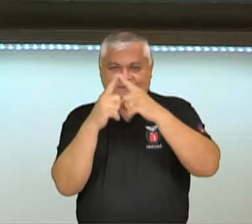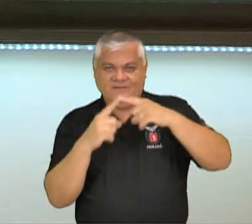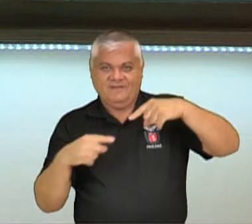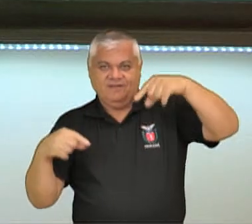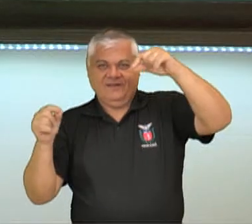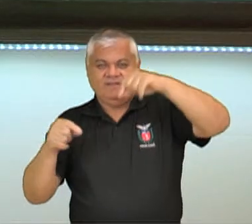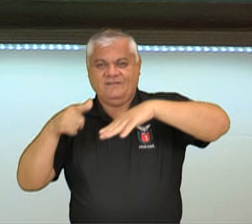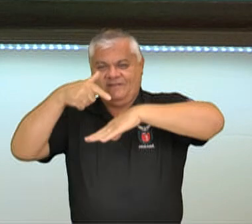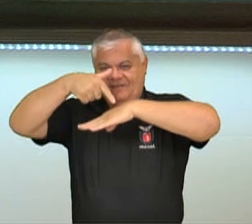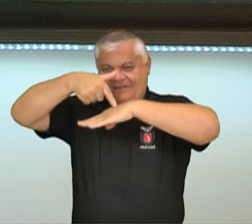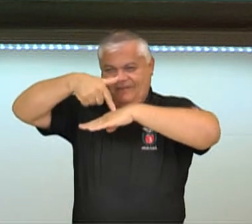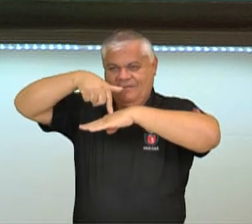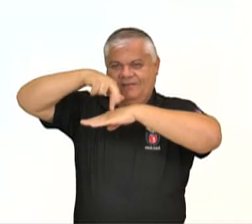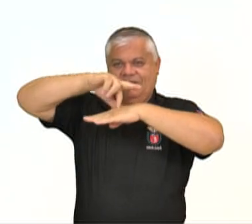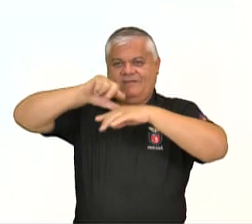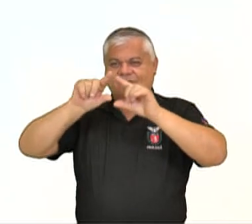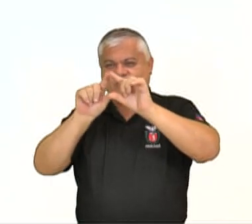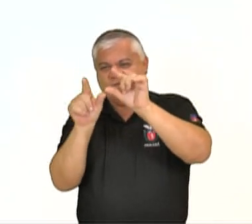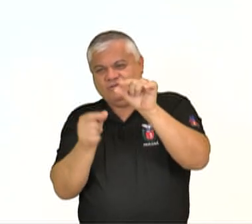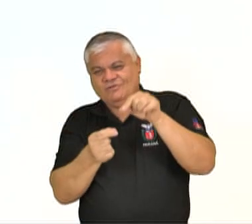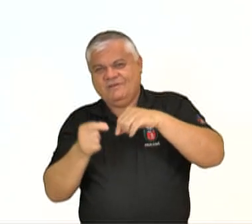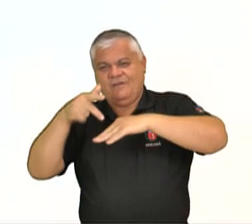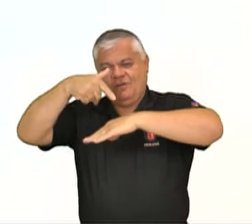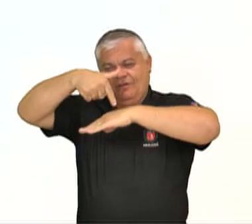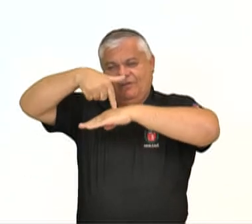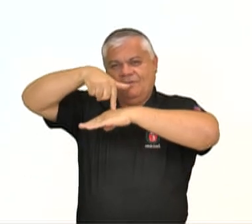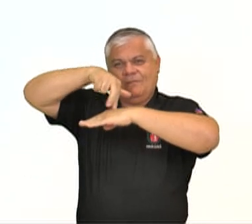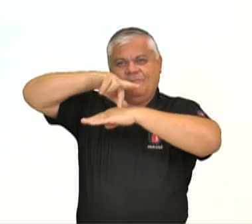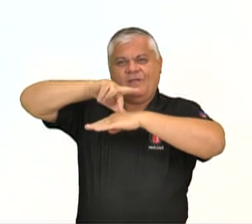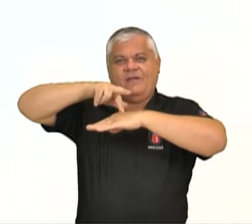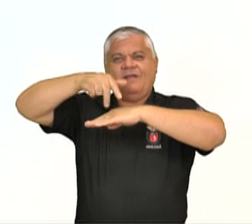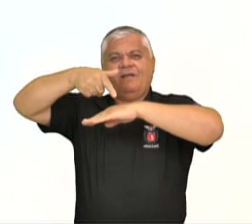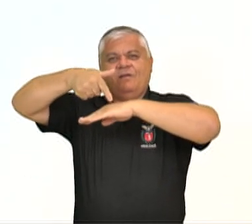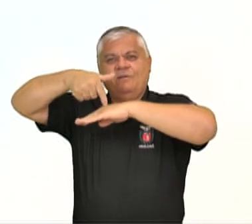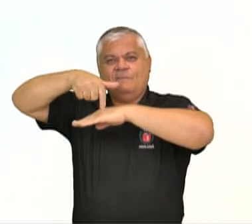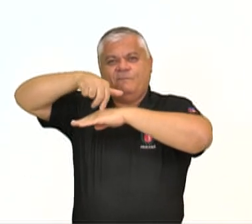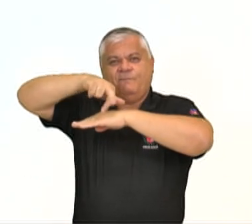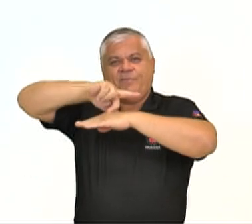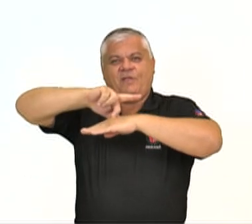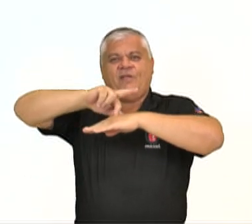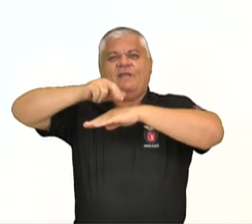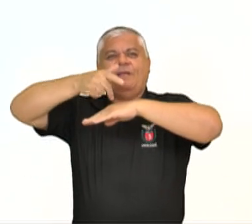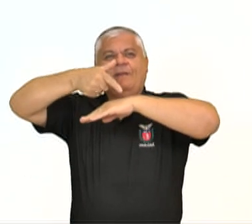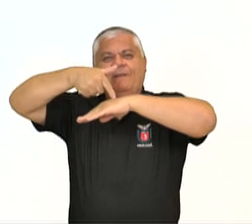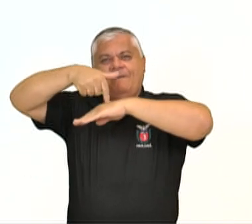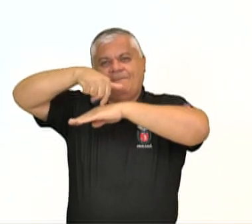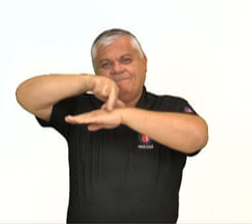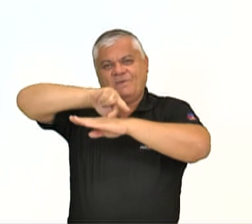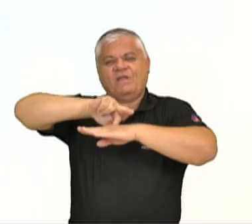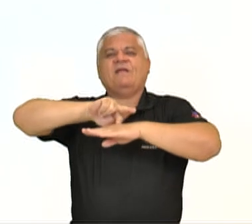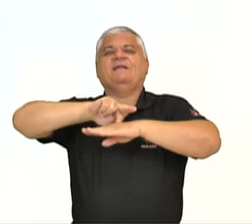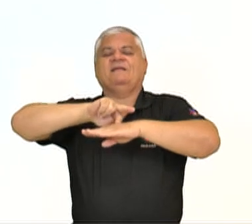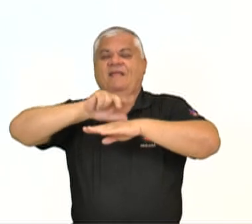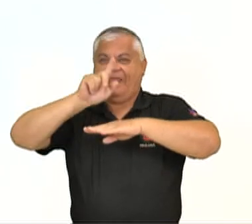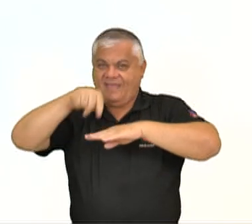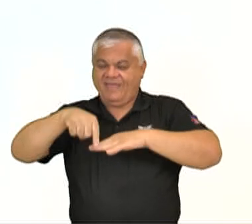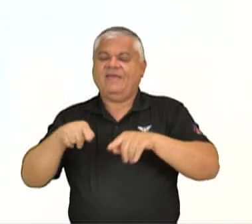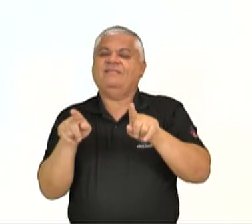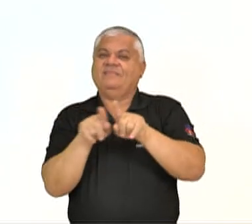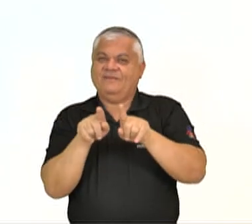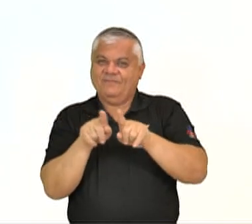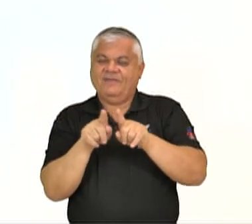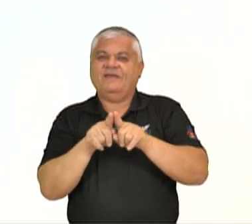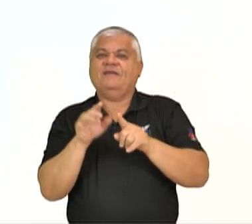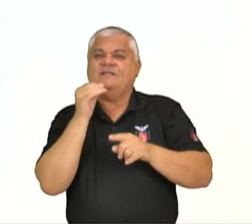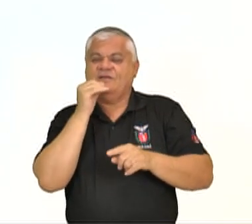certo? A parte que toca o adversário é a parte interna do meu pé, a parte de dentro do meu pé. Então, nesse movimento